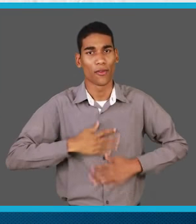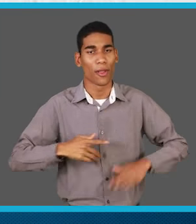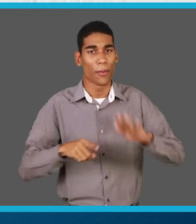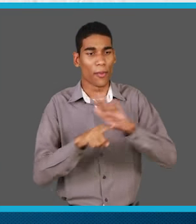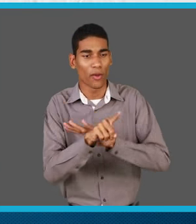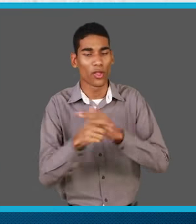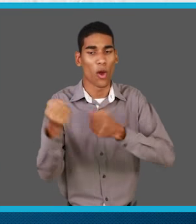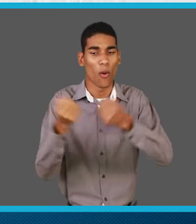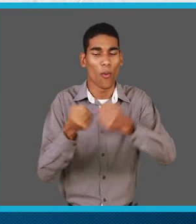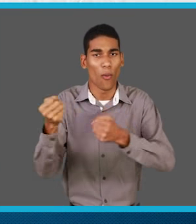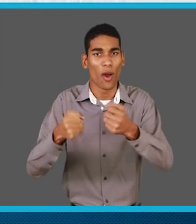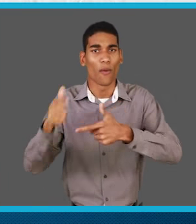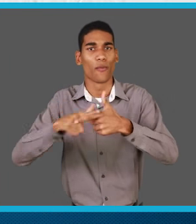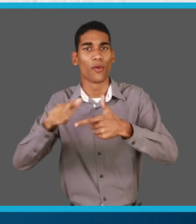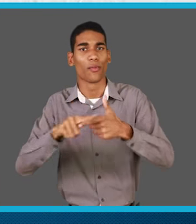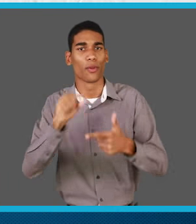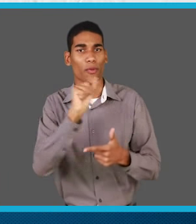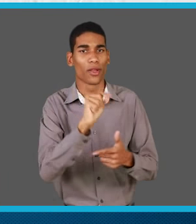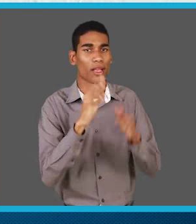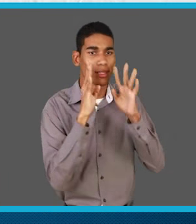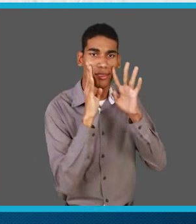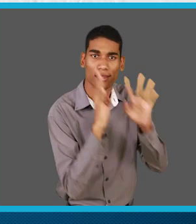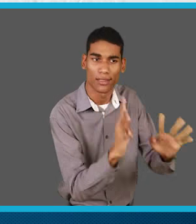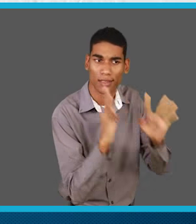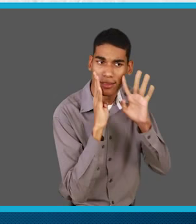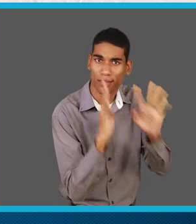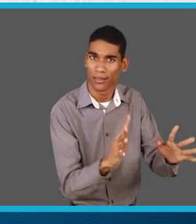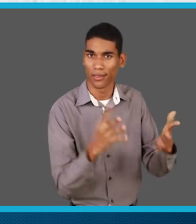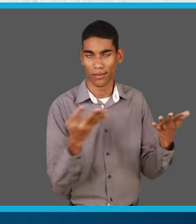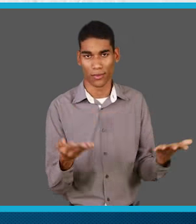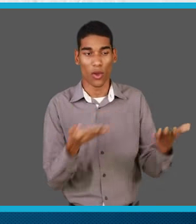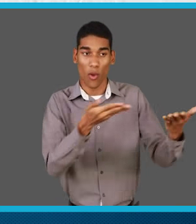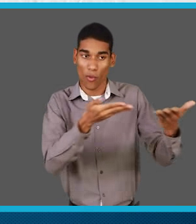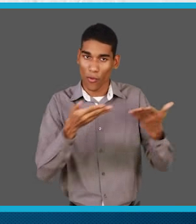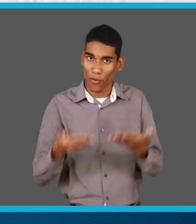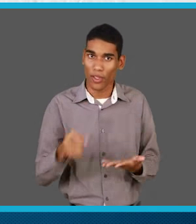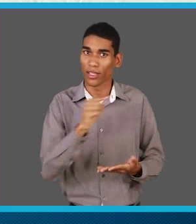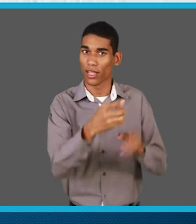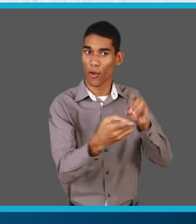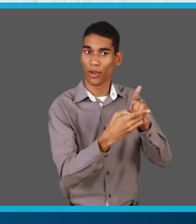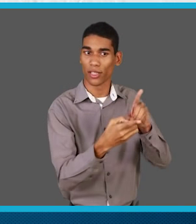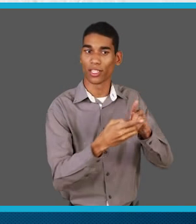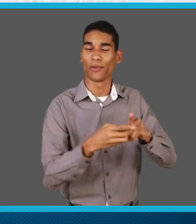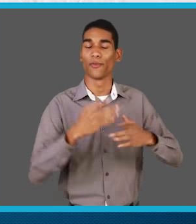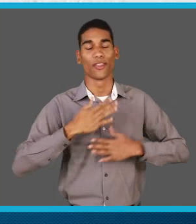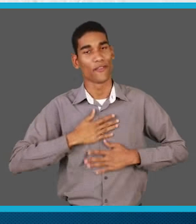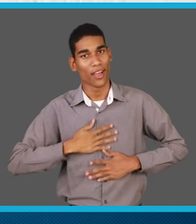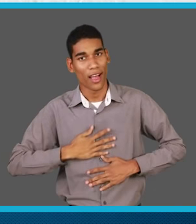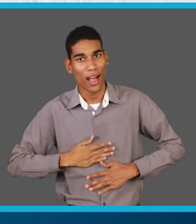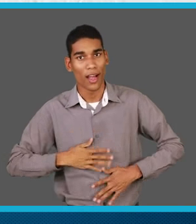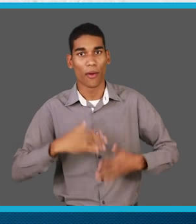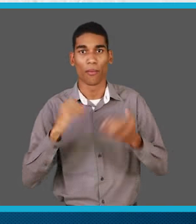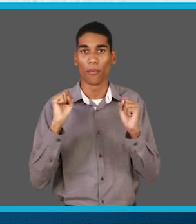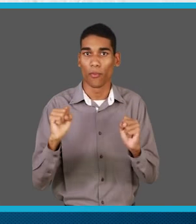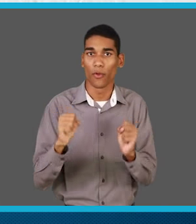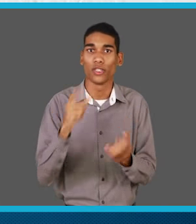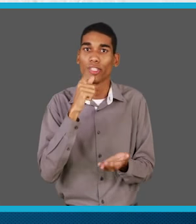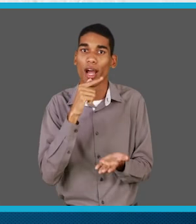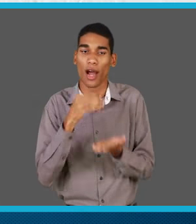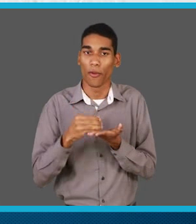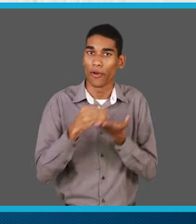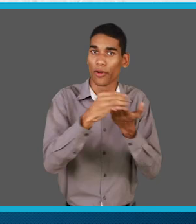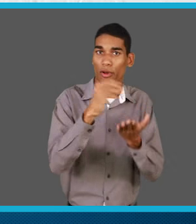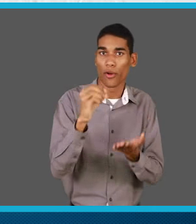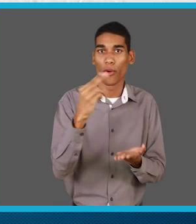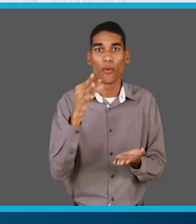problema que o carro apresenta e ouça com atenção. Convide o cliente para ficar à vontade na recepção e ofereça